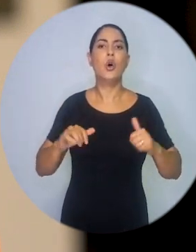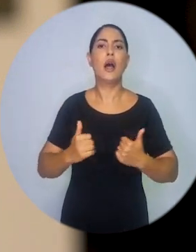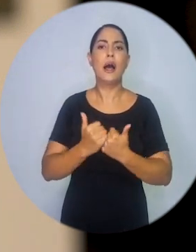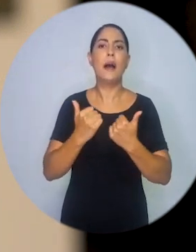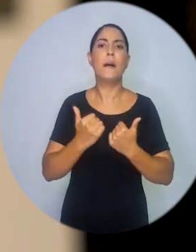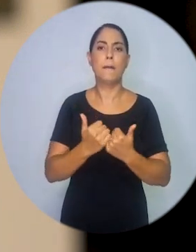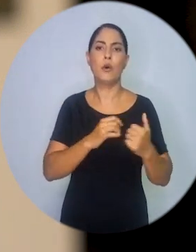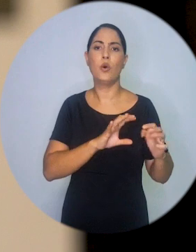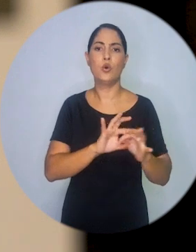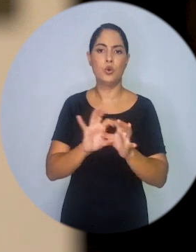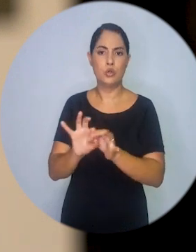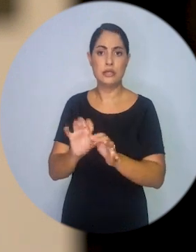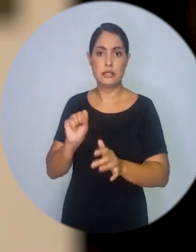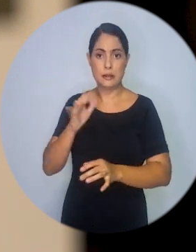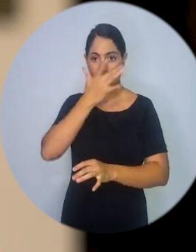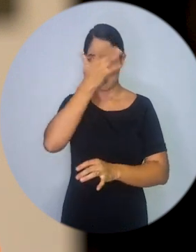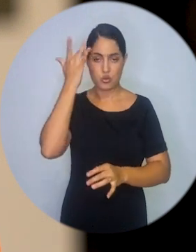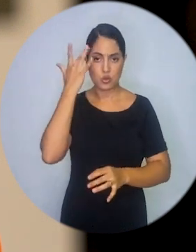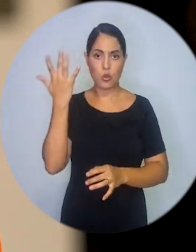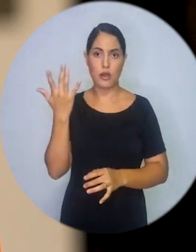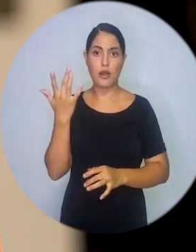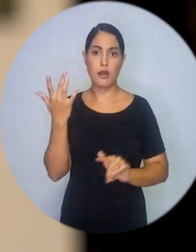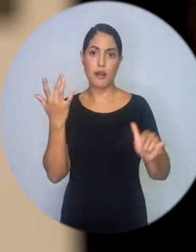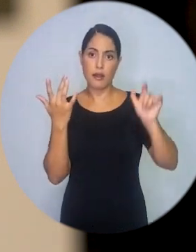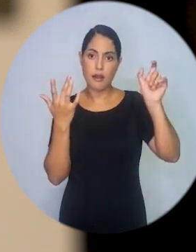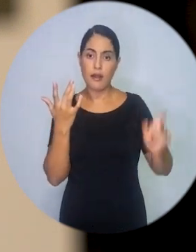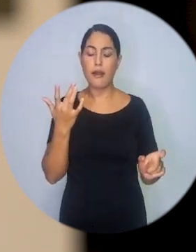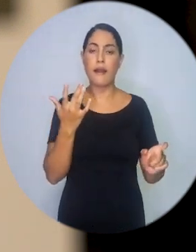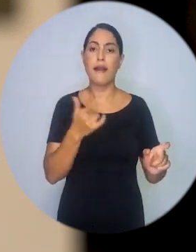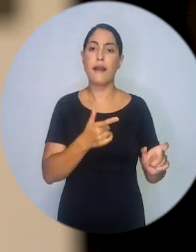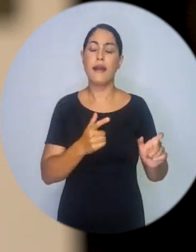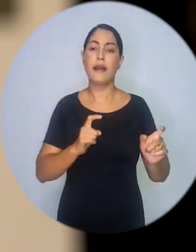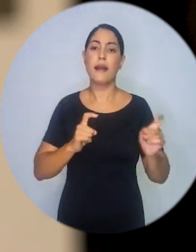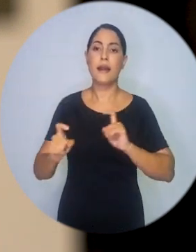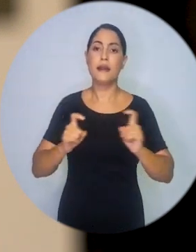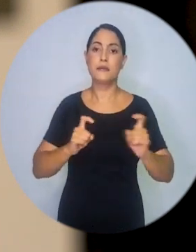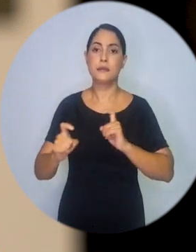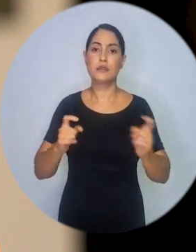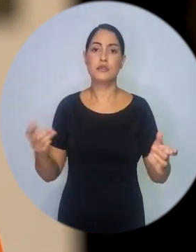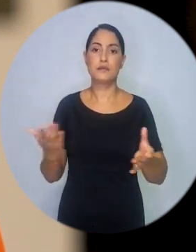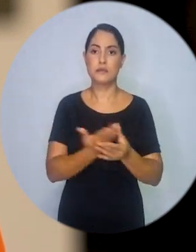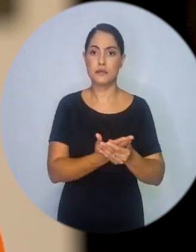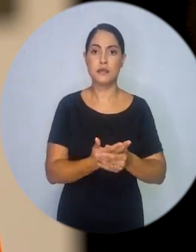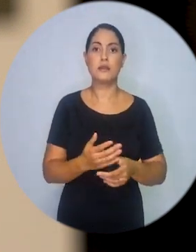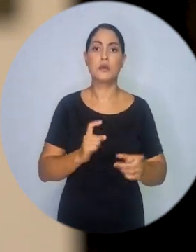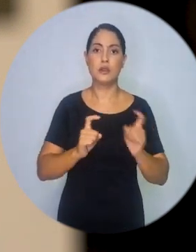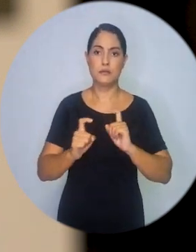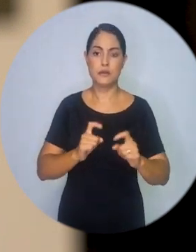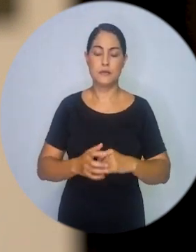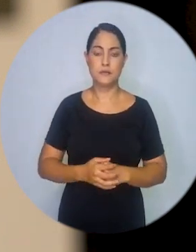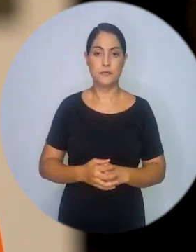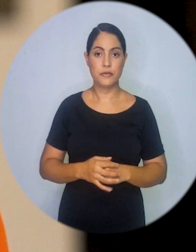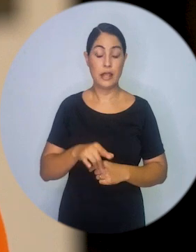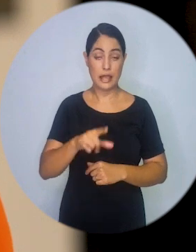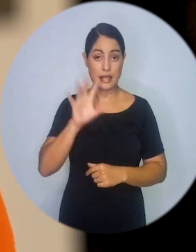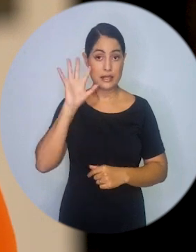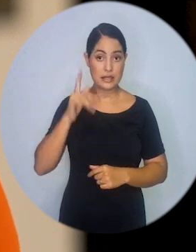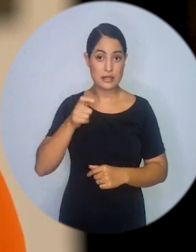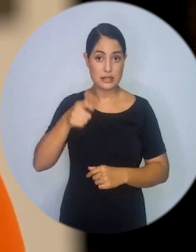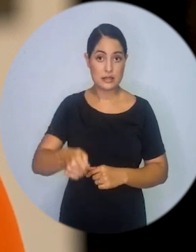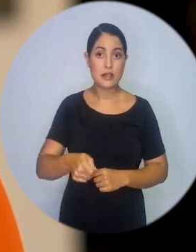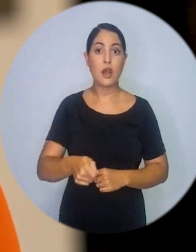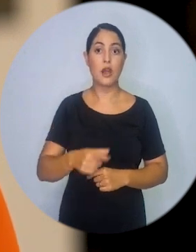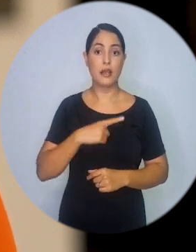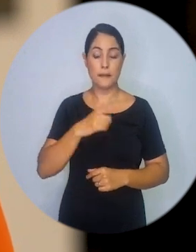que veda a intervenção do noticiante ou reclamante como terceiro no processo administrativo disciplinar. A